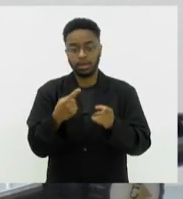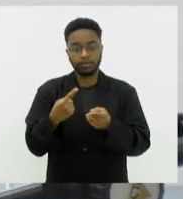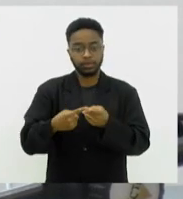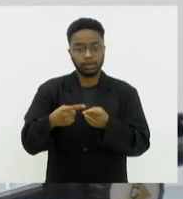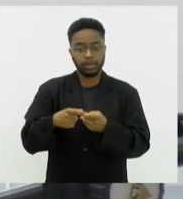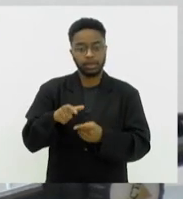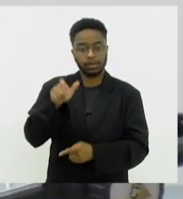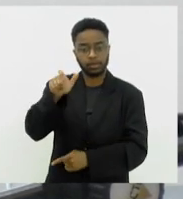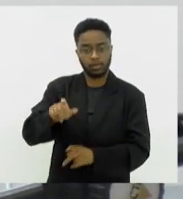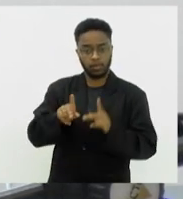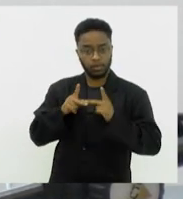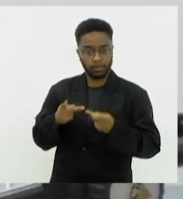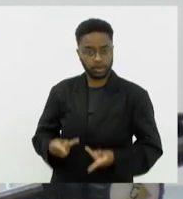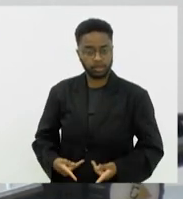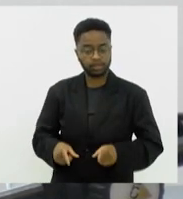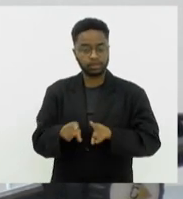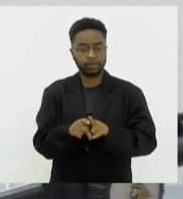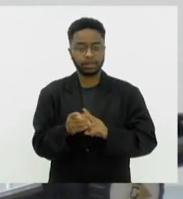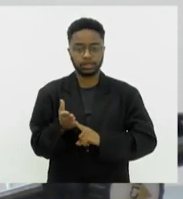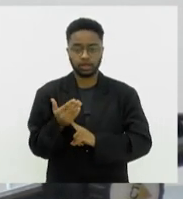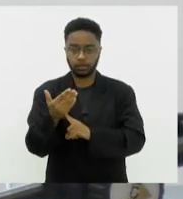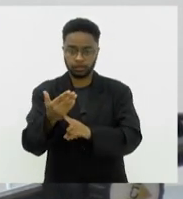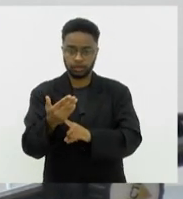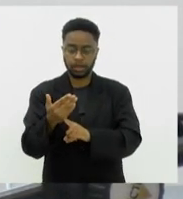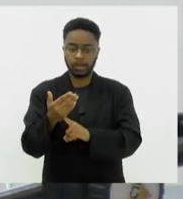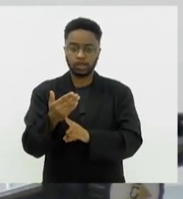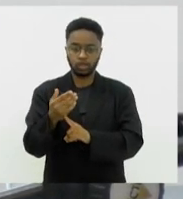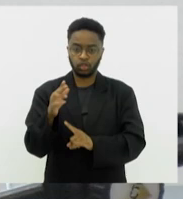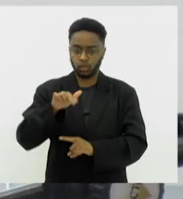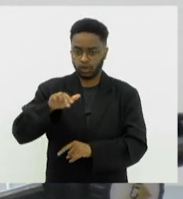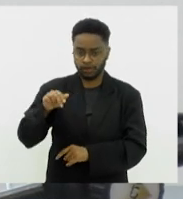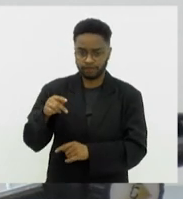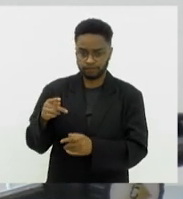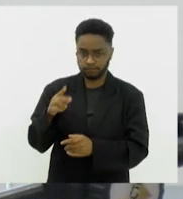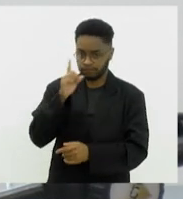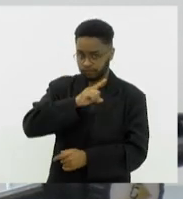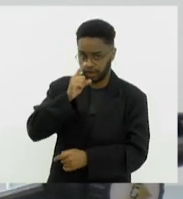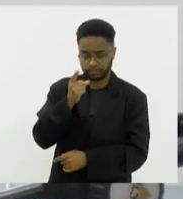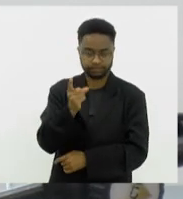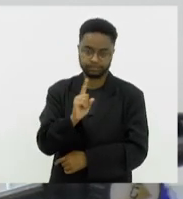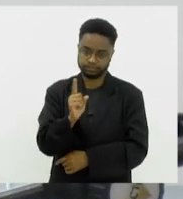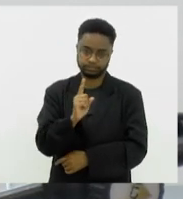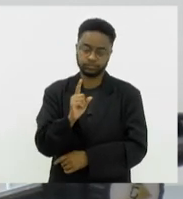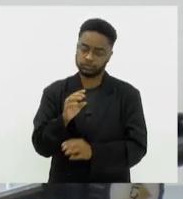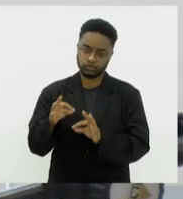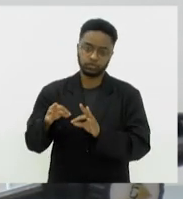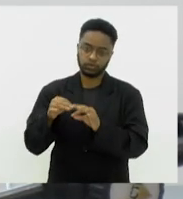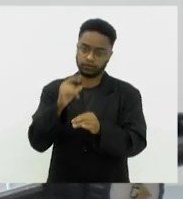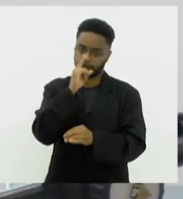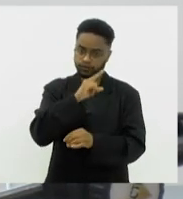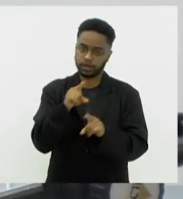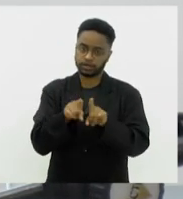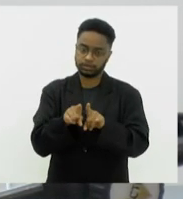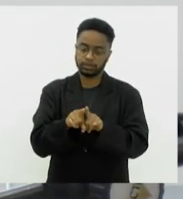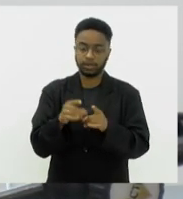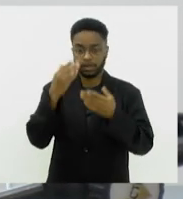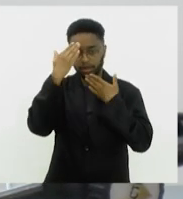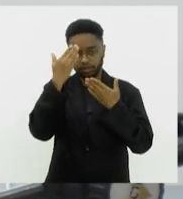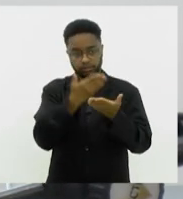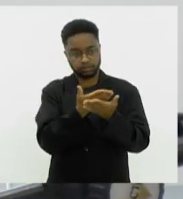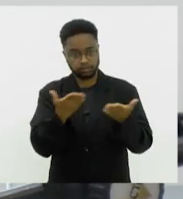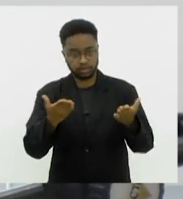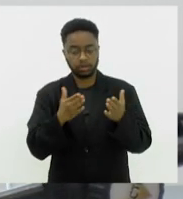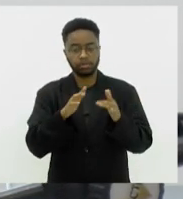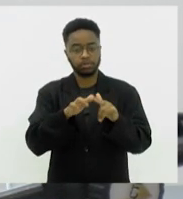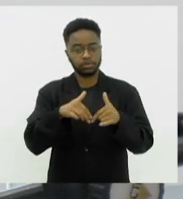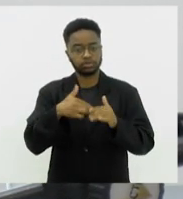a tecnologia São infalíveis Agradeço a todos os convidados que contribuíram de forma ímpar para o sucesso do relatório